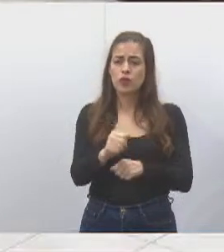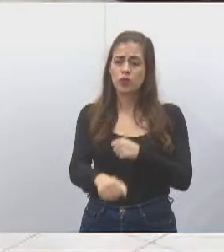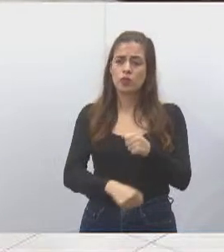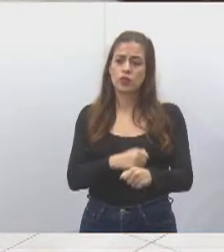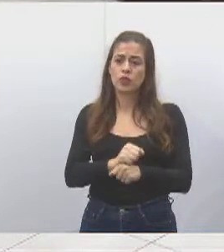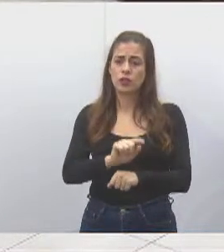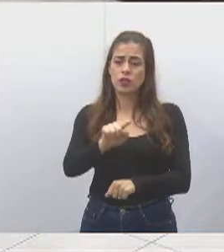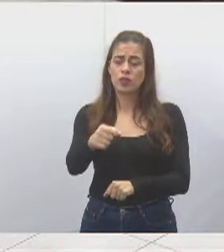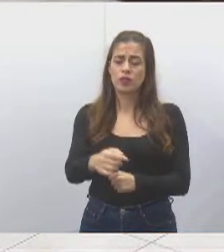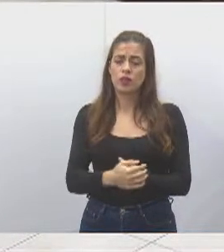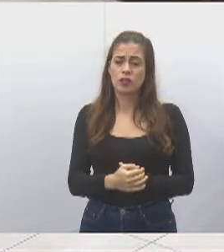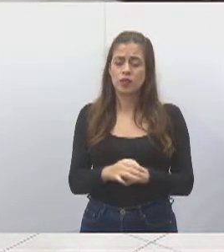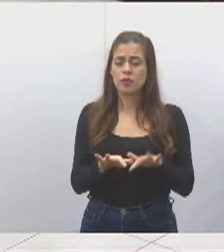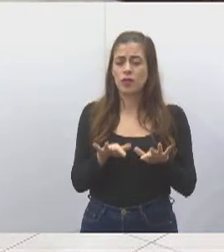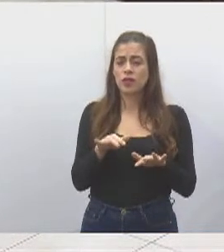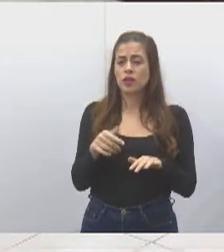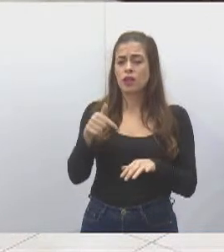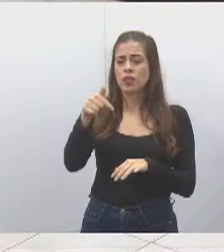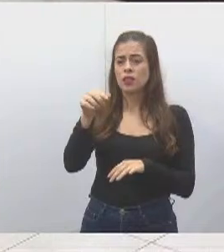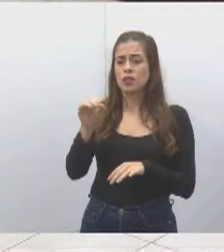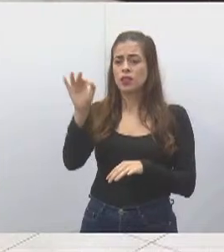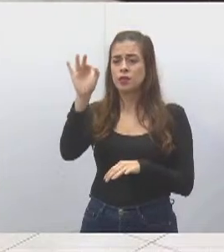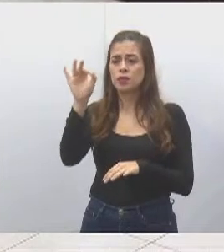Em torno de 70% Estado.